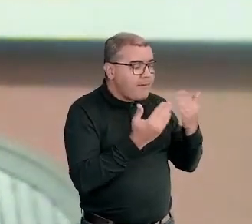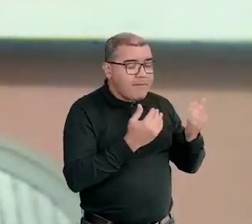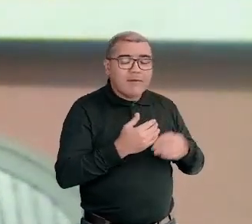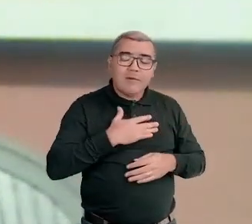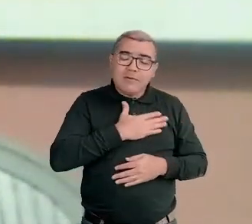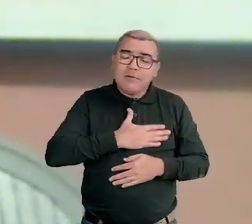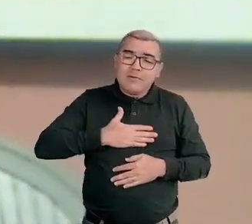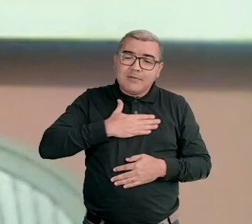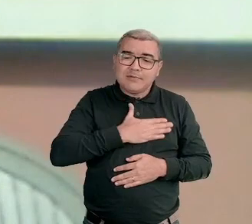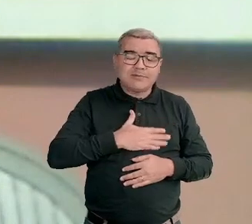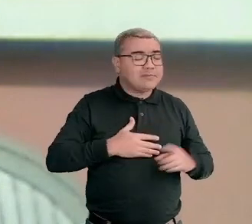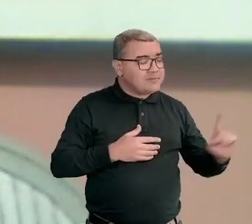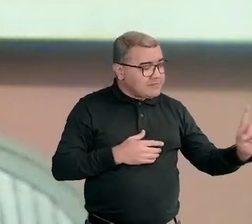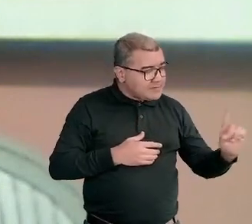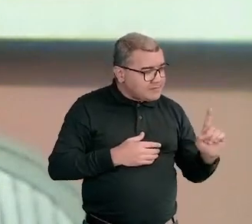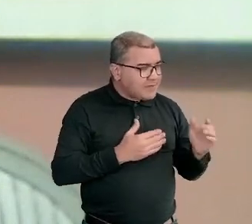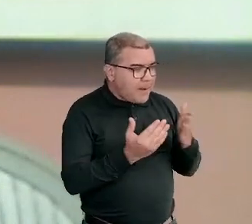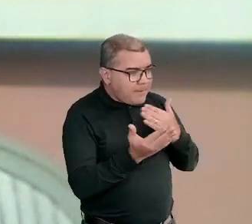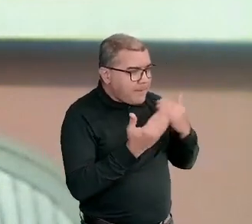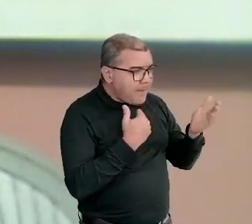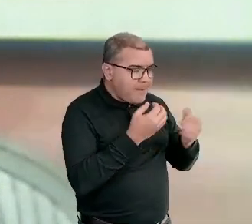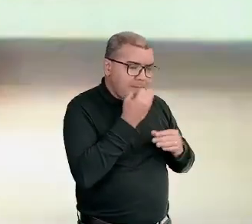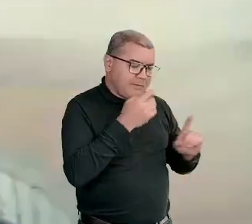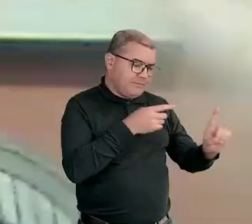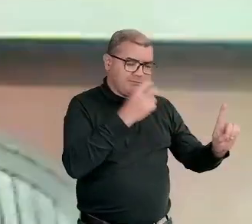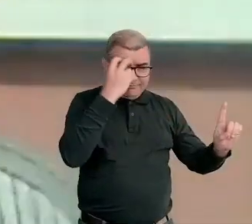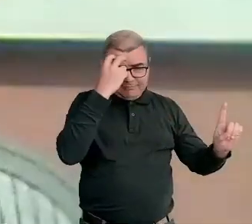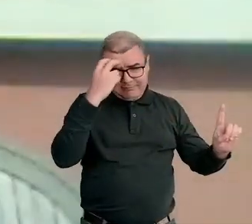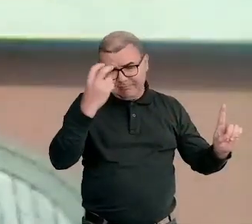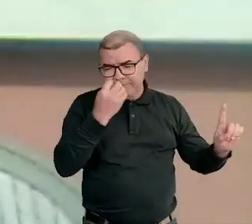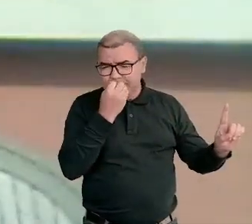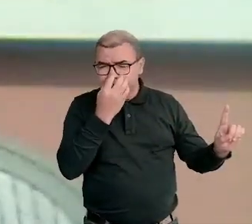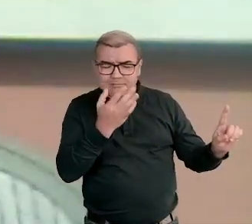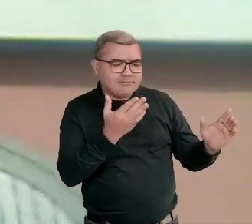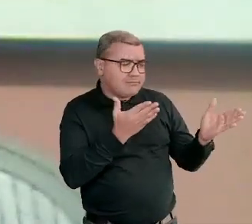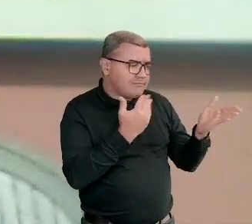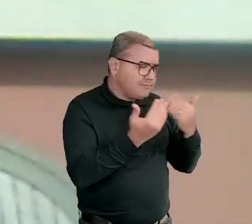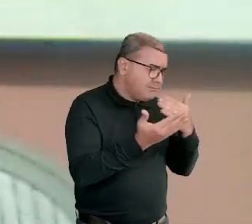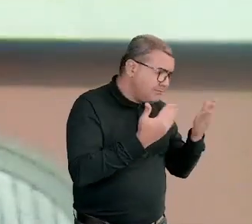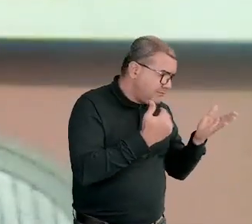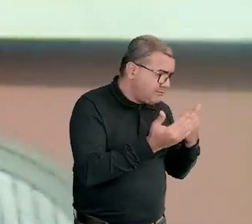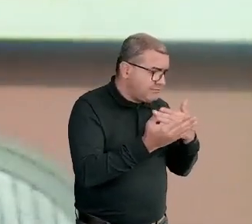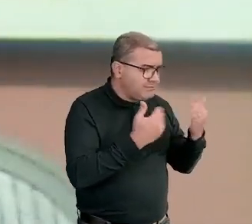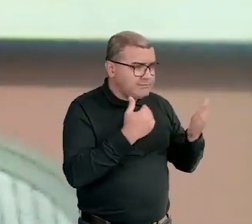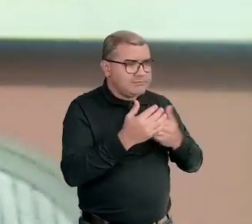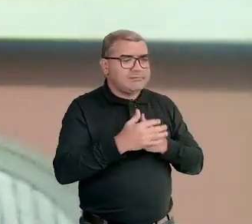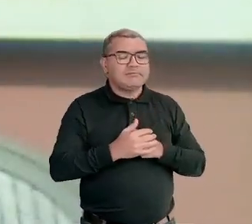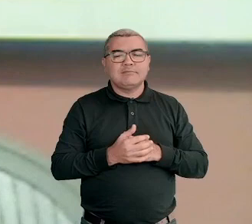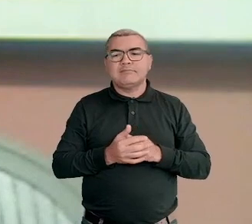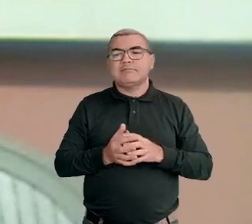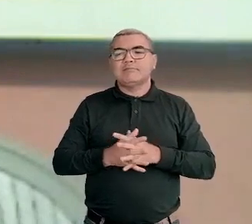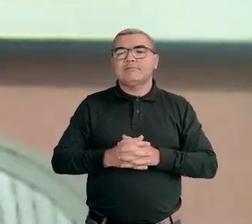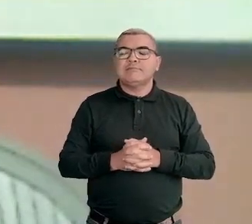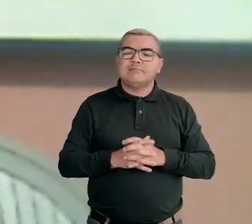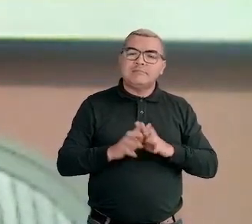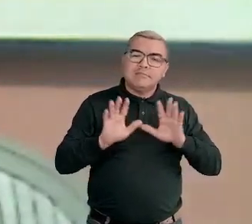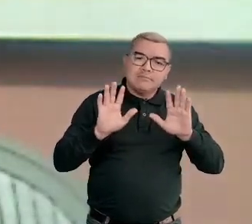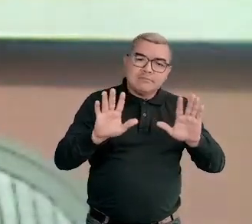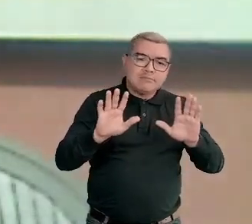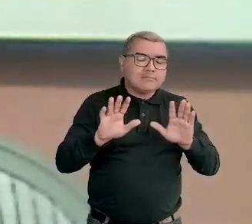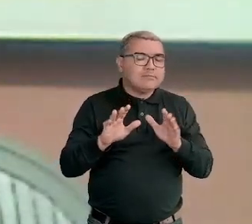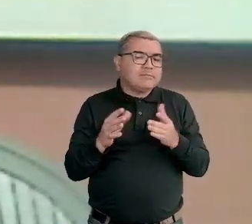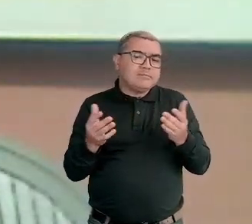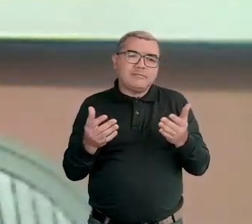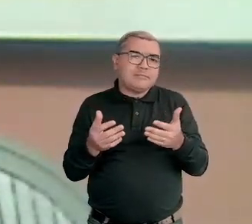você atende um cliente intelectual, é uma beleza, né? Porque você fala de igual para igual sem precisar traduzir nada. Né?